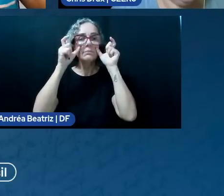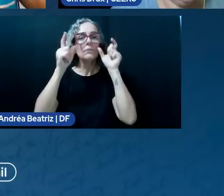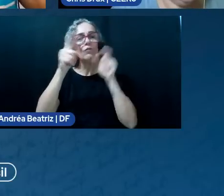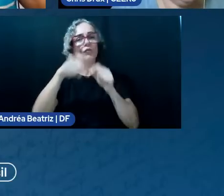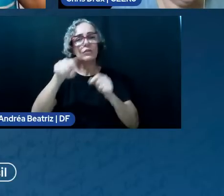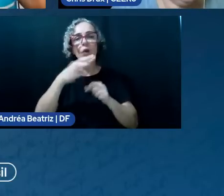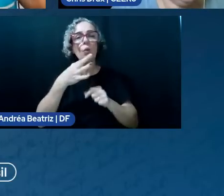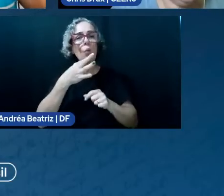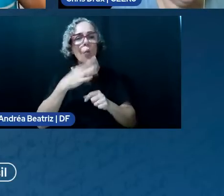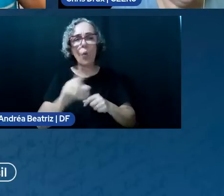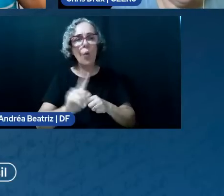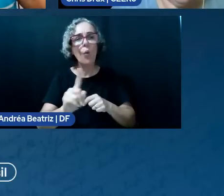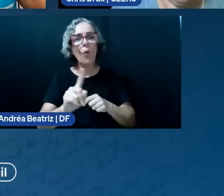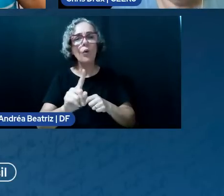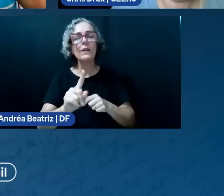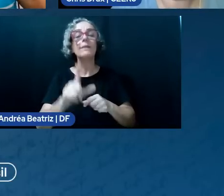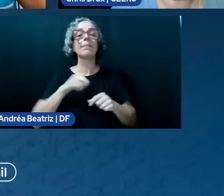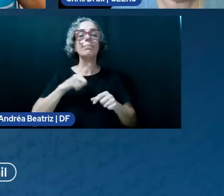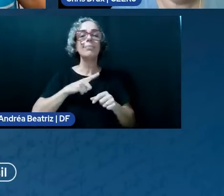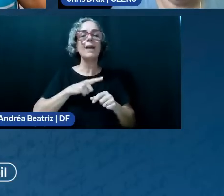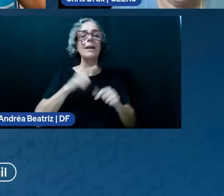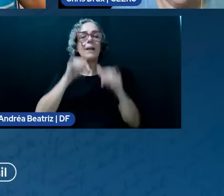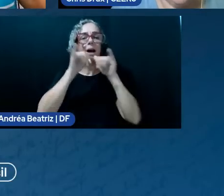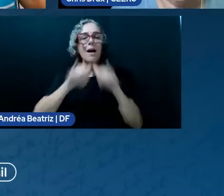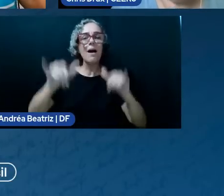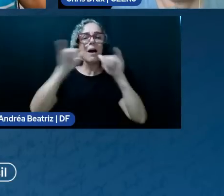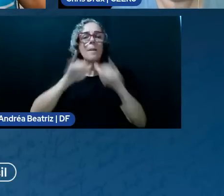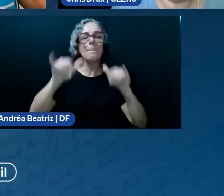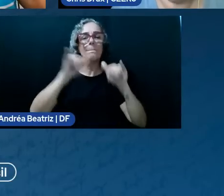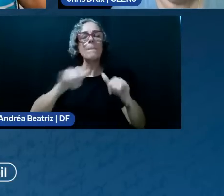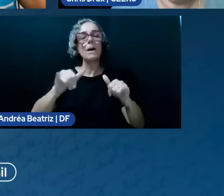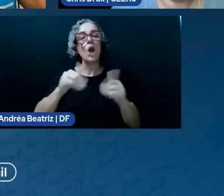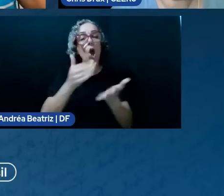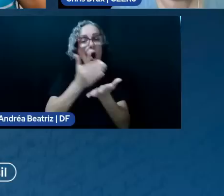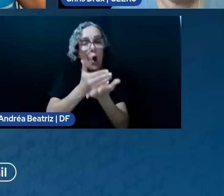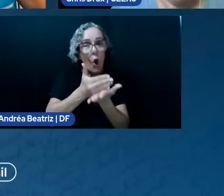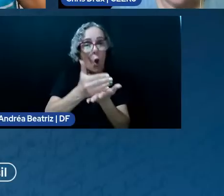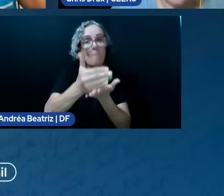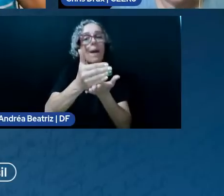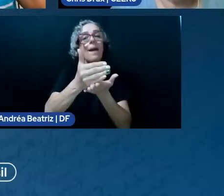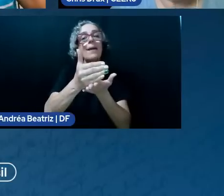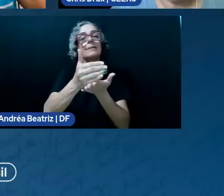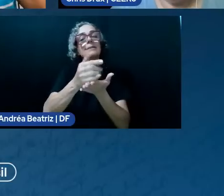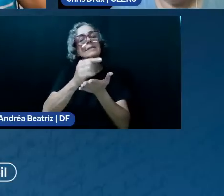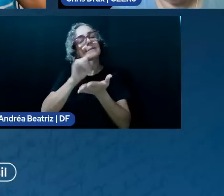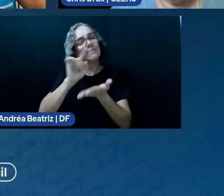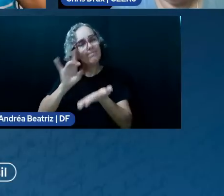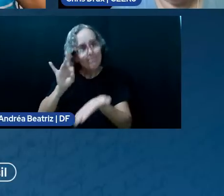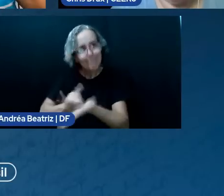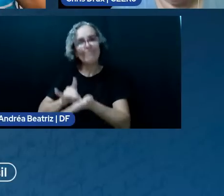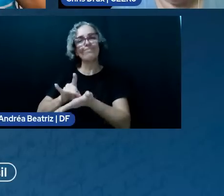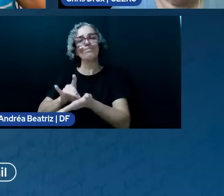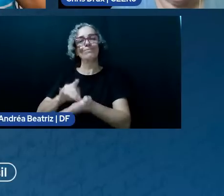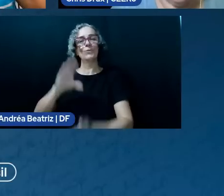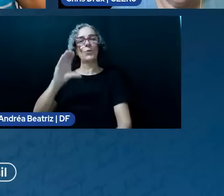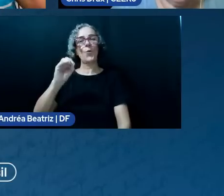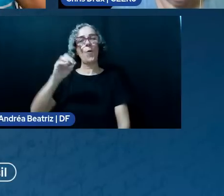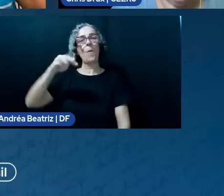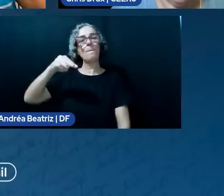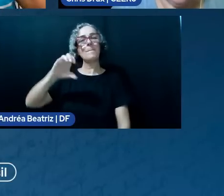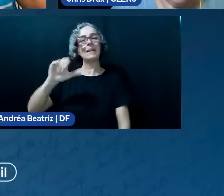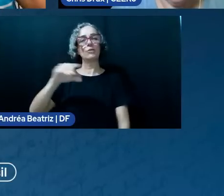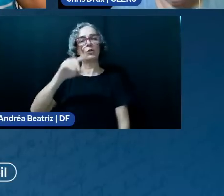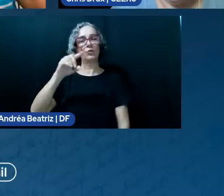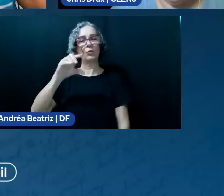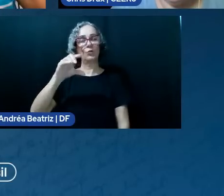campanha Comece Pelo Começo. Esse nosso estudo faz parte da campanha Comece Pelo Começo. É preciso, quem está